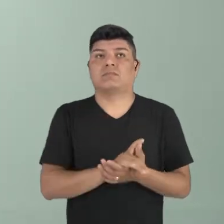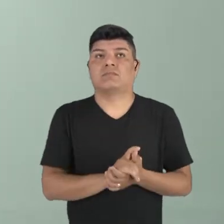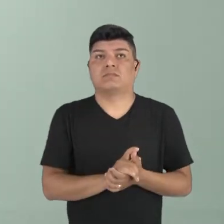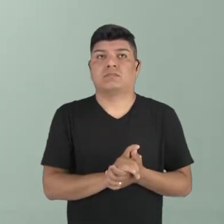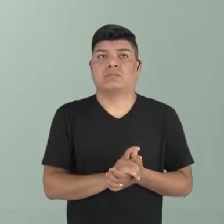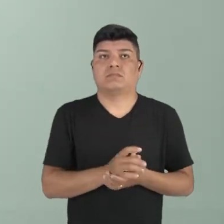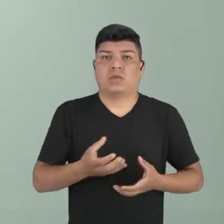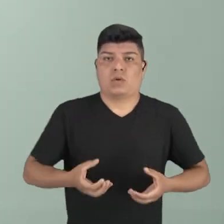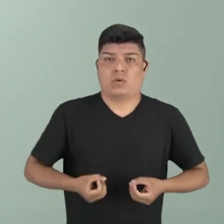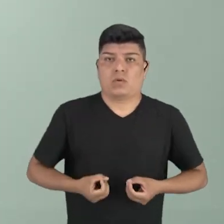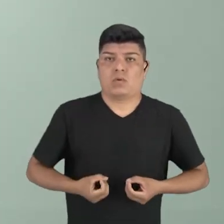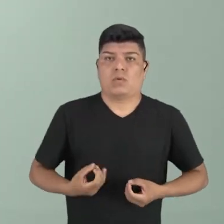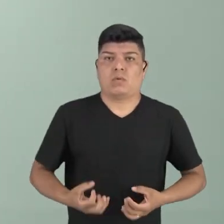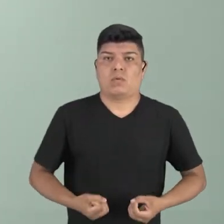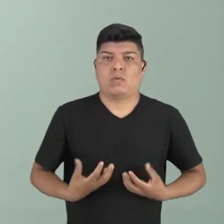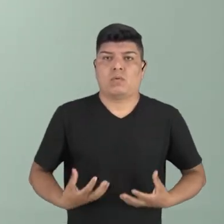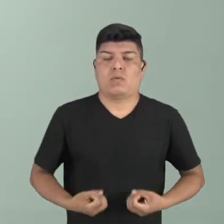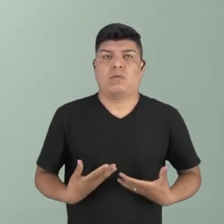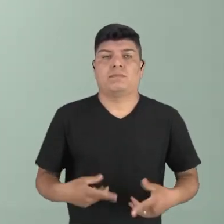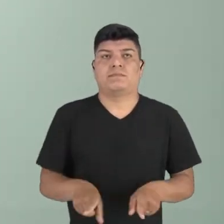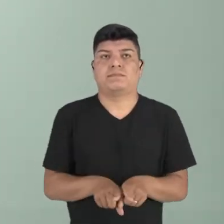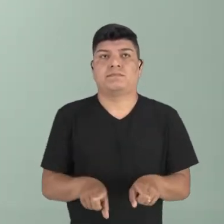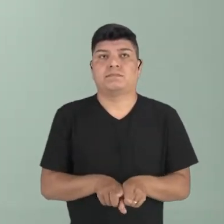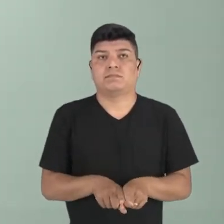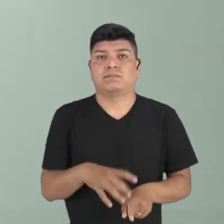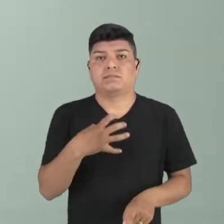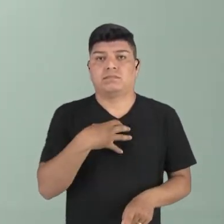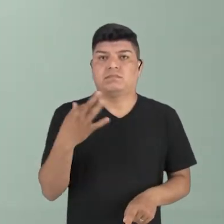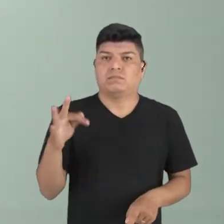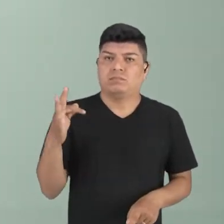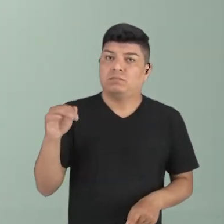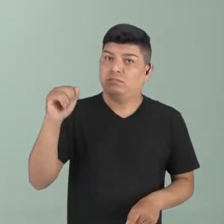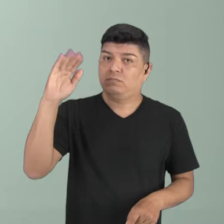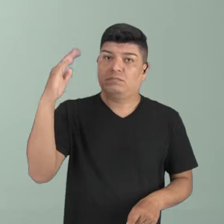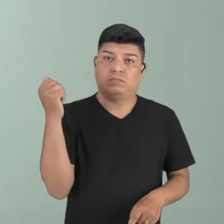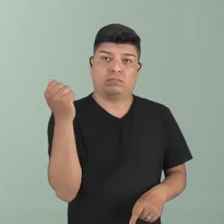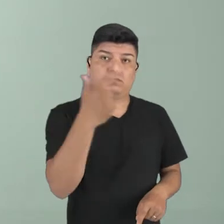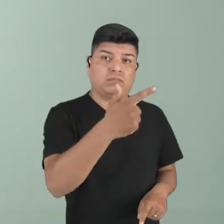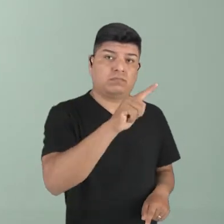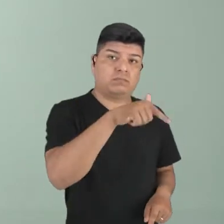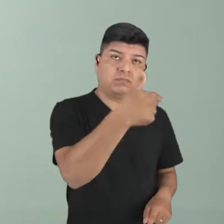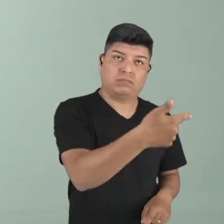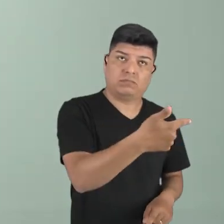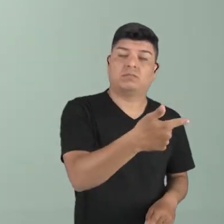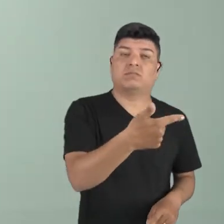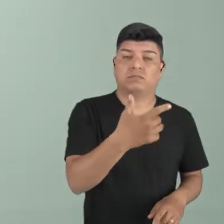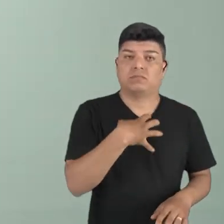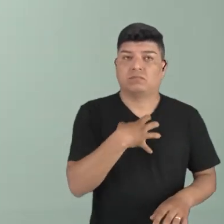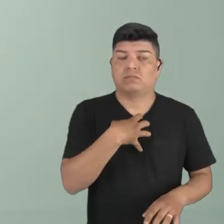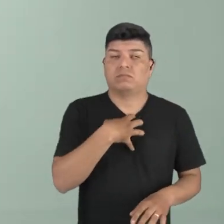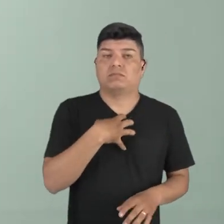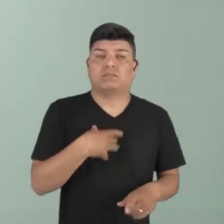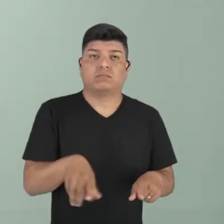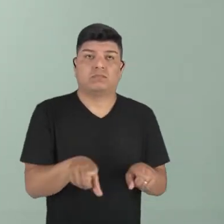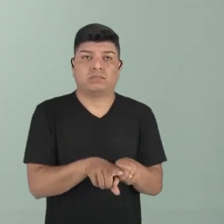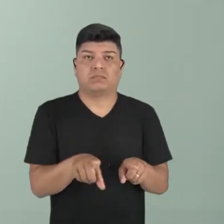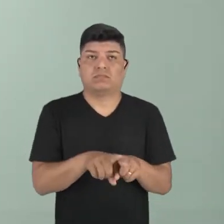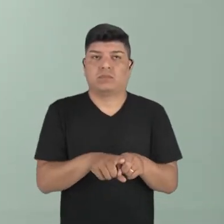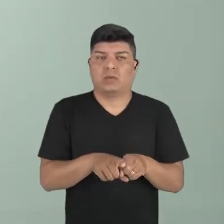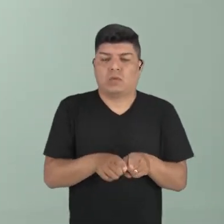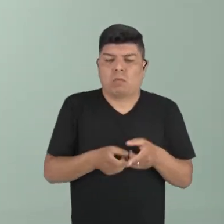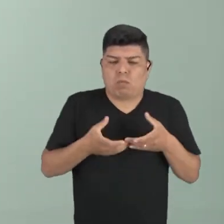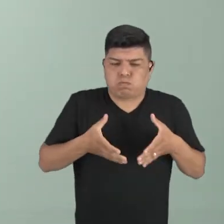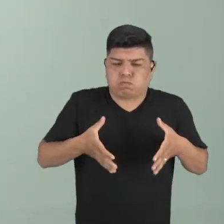de ovulação, né? Então, algumas vão sentir dores a mais, vão sentir desconfortos, vão sentir